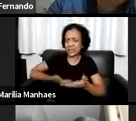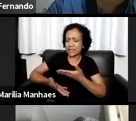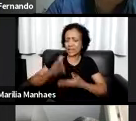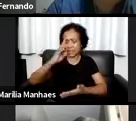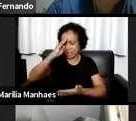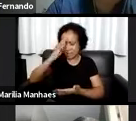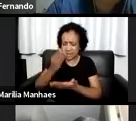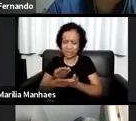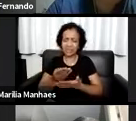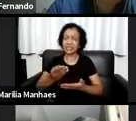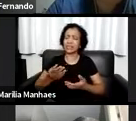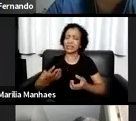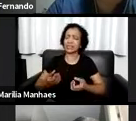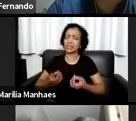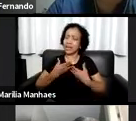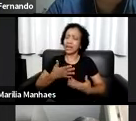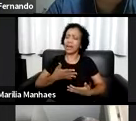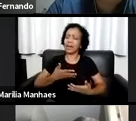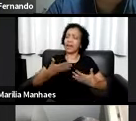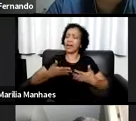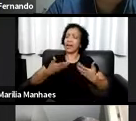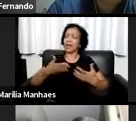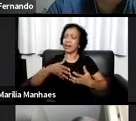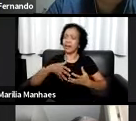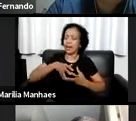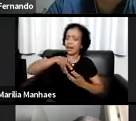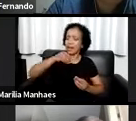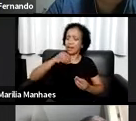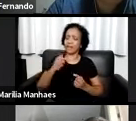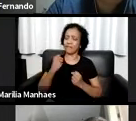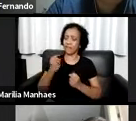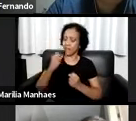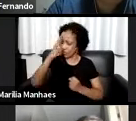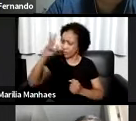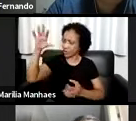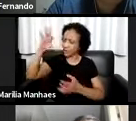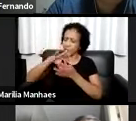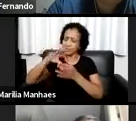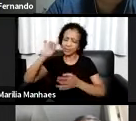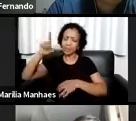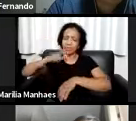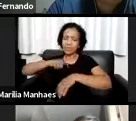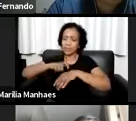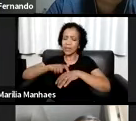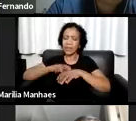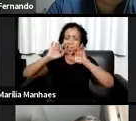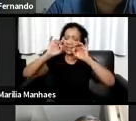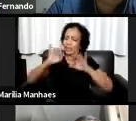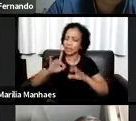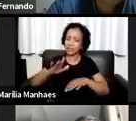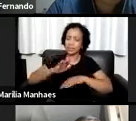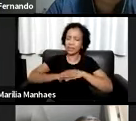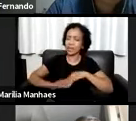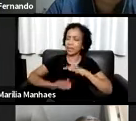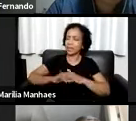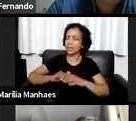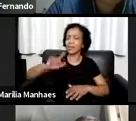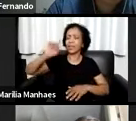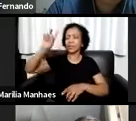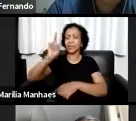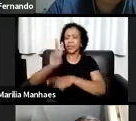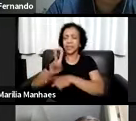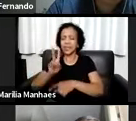revigor espiritual. Deus amado, que nesta hora, Pai querido, sejam instrumentos poderosos nas tuas mãos para a